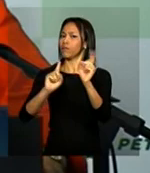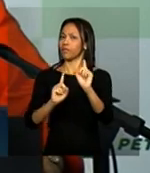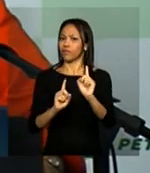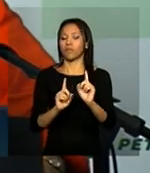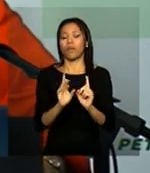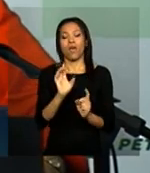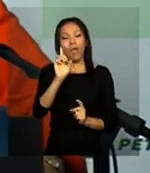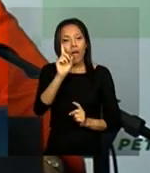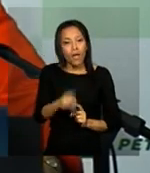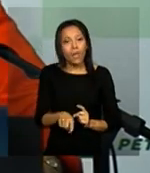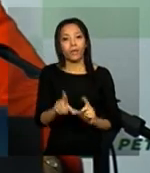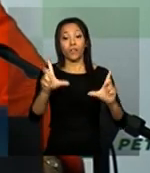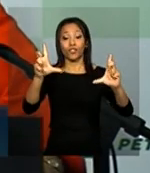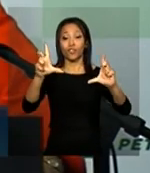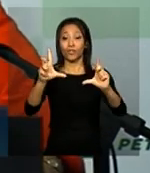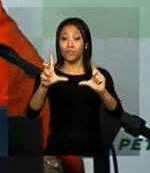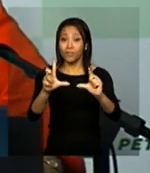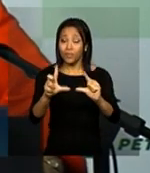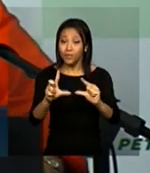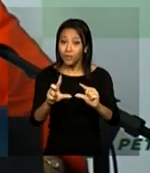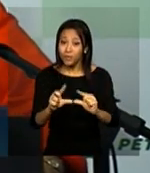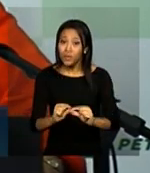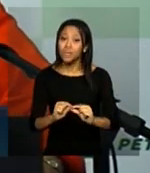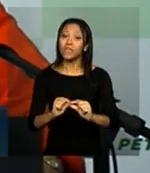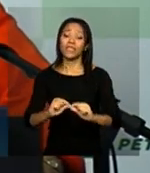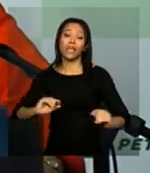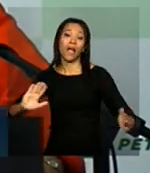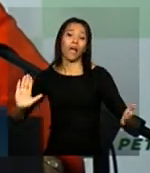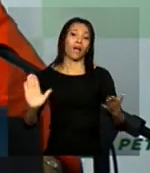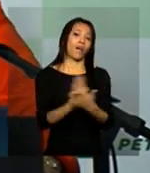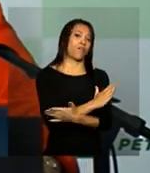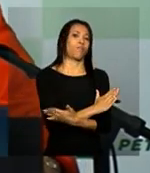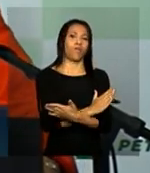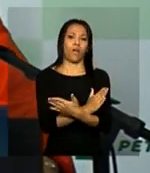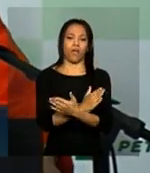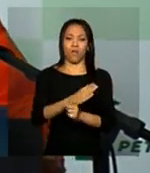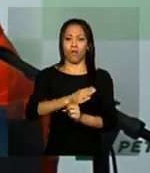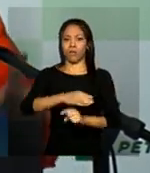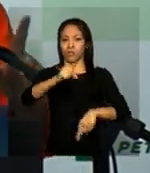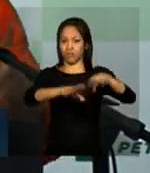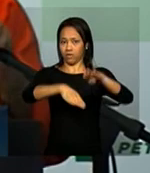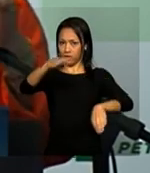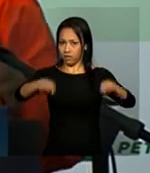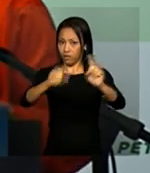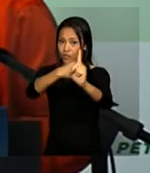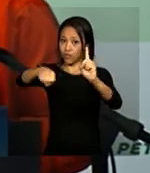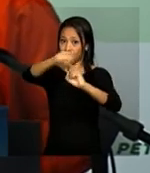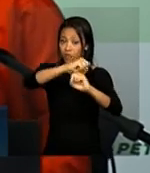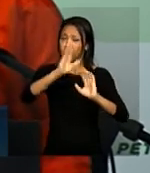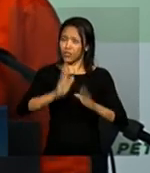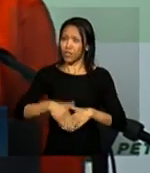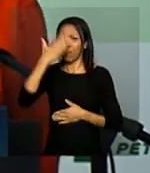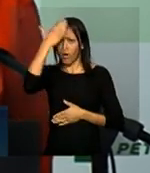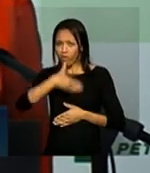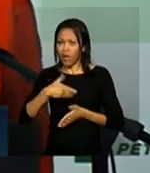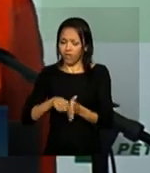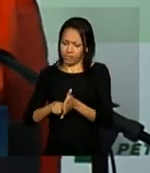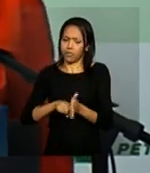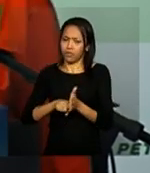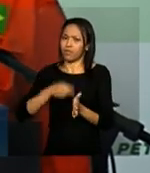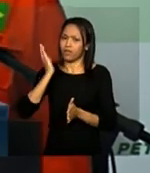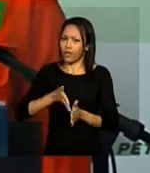gente diminuir e acabar com a desigualdade. Por quê? Porque está provado que uma